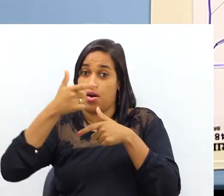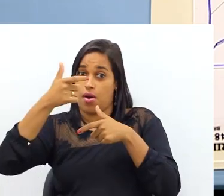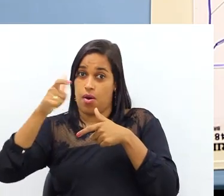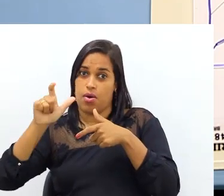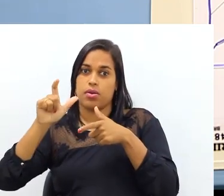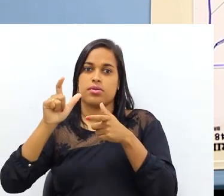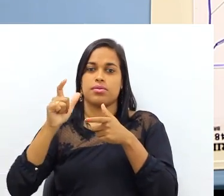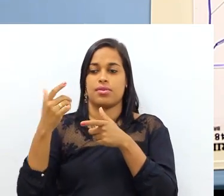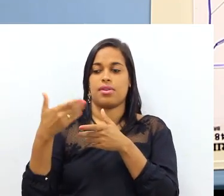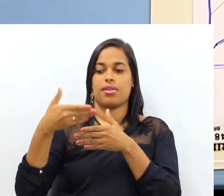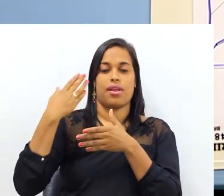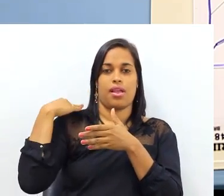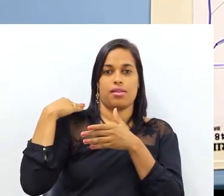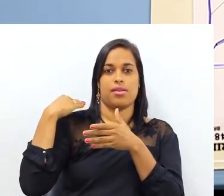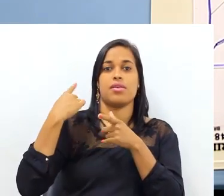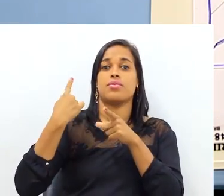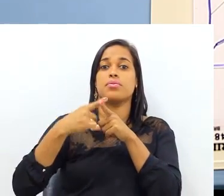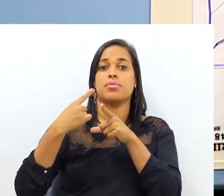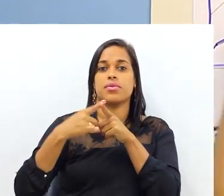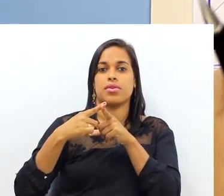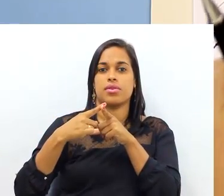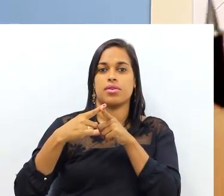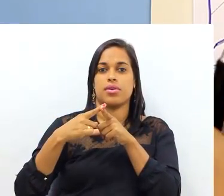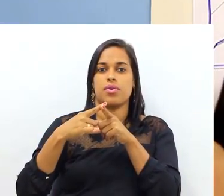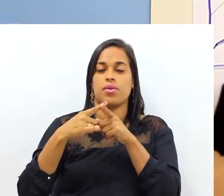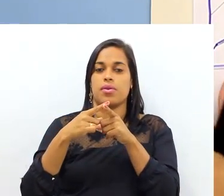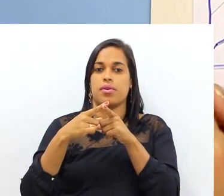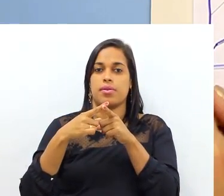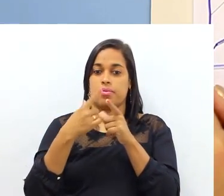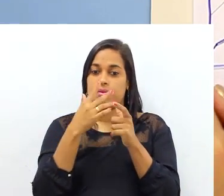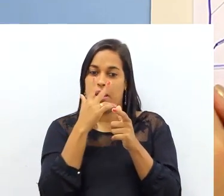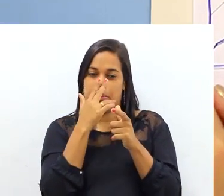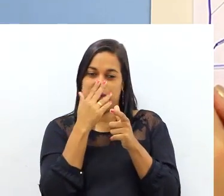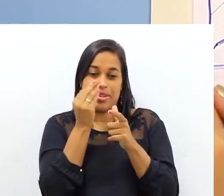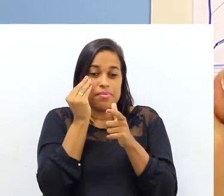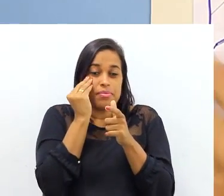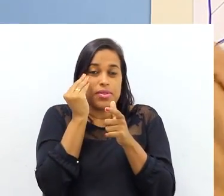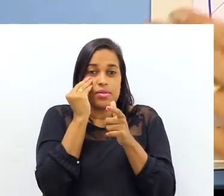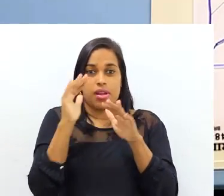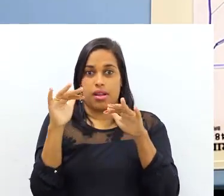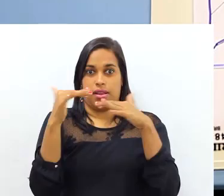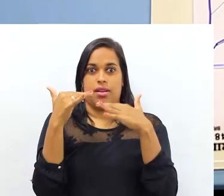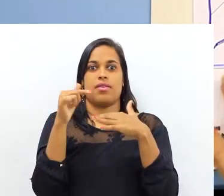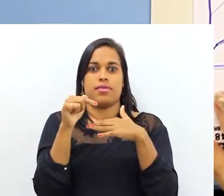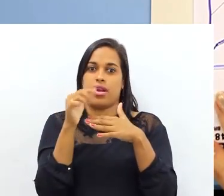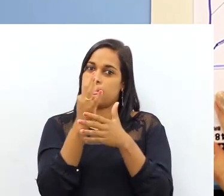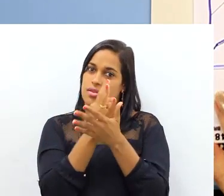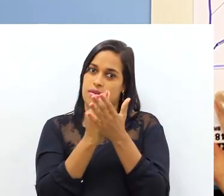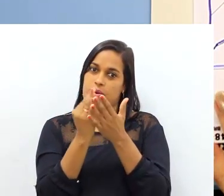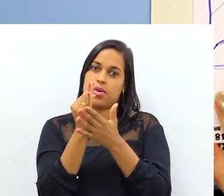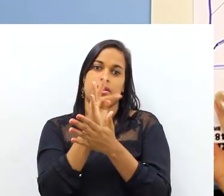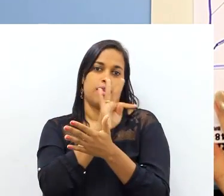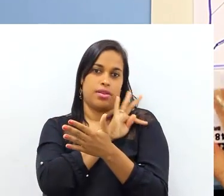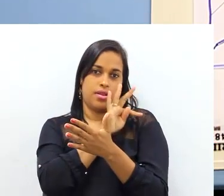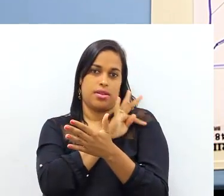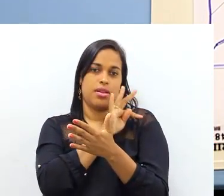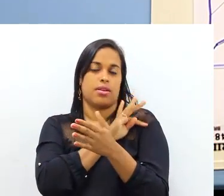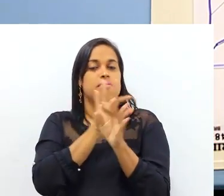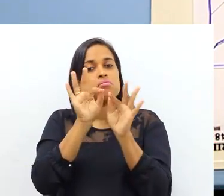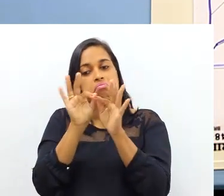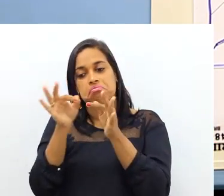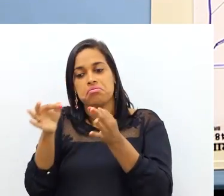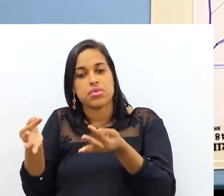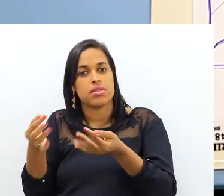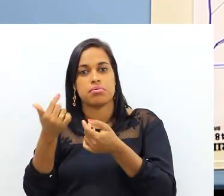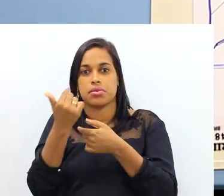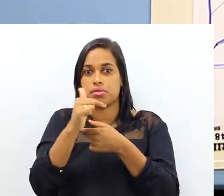outra lajota que está aqui atrás. Por quê? Por conta do efeito da perspectiva. Essa é uma técnica muito simples, que não envolve